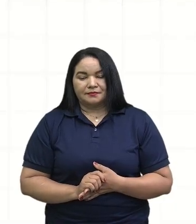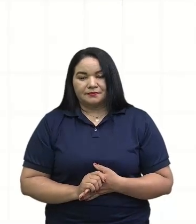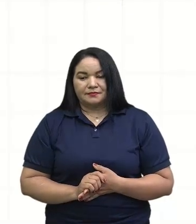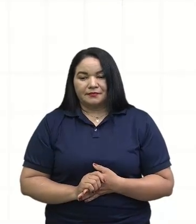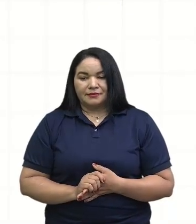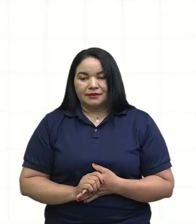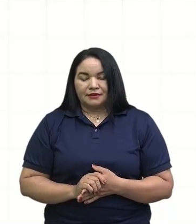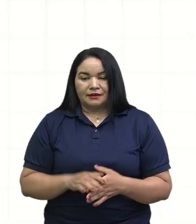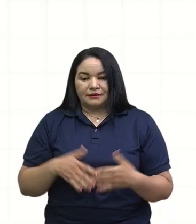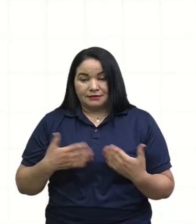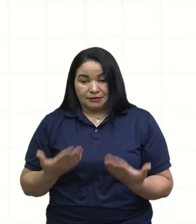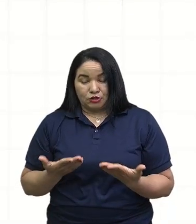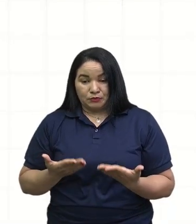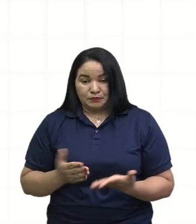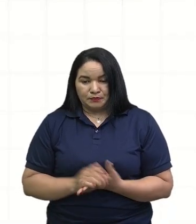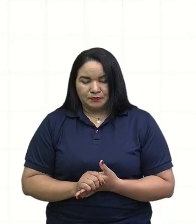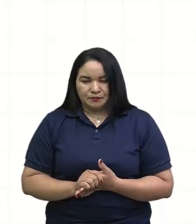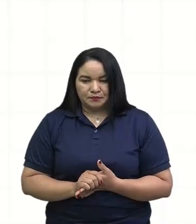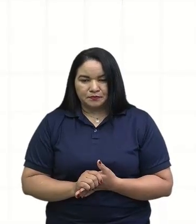Muito bem, pessoal.